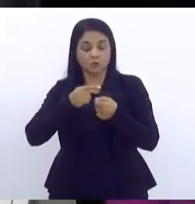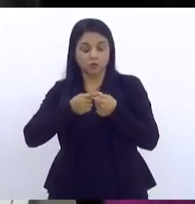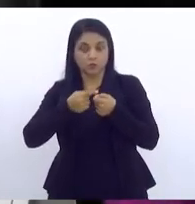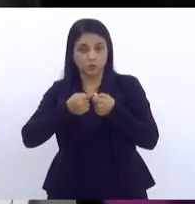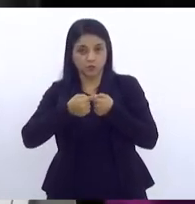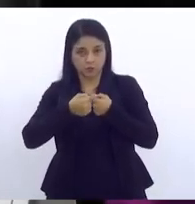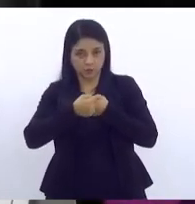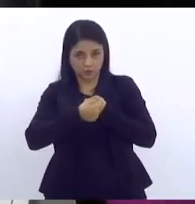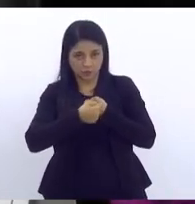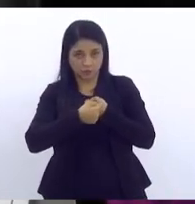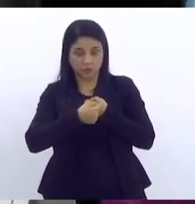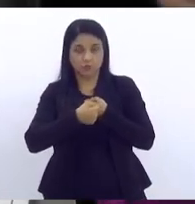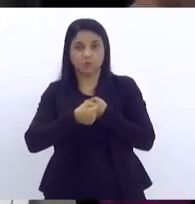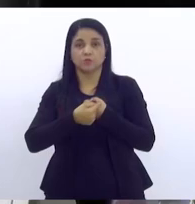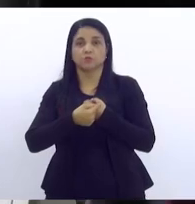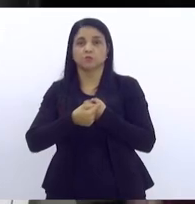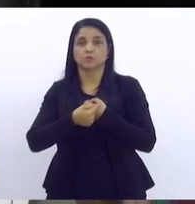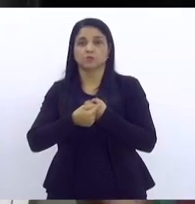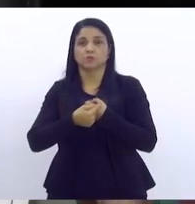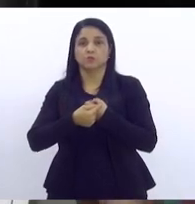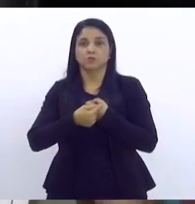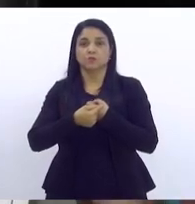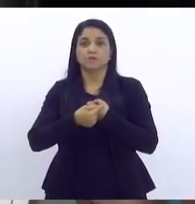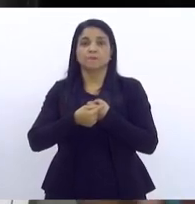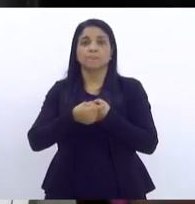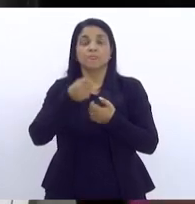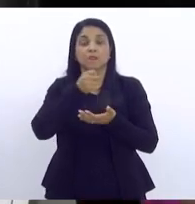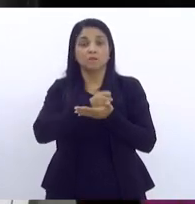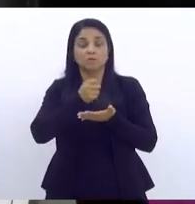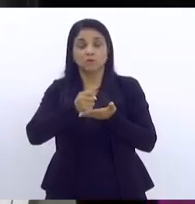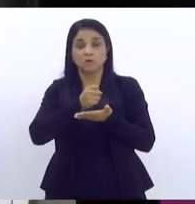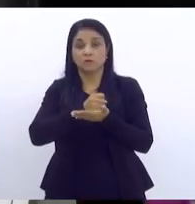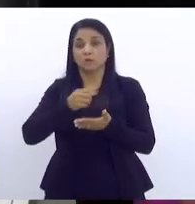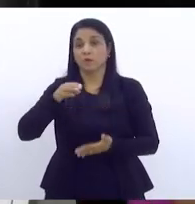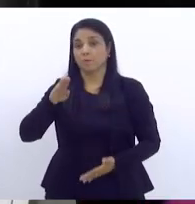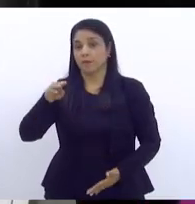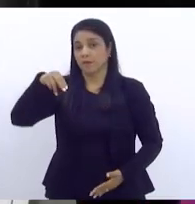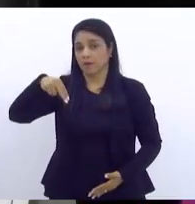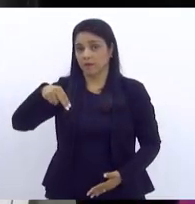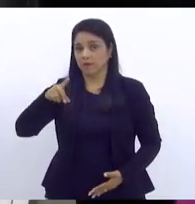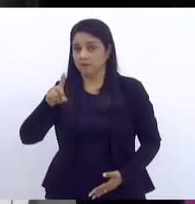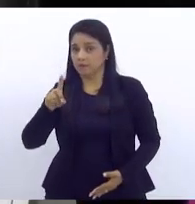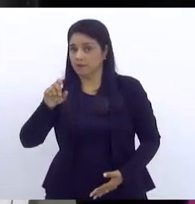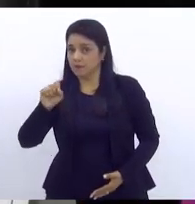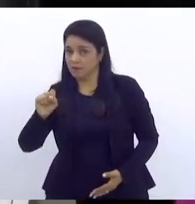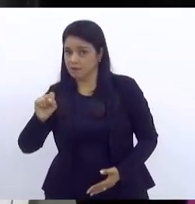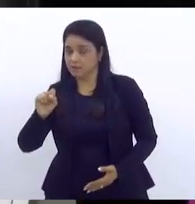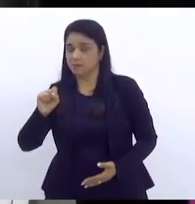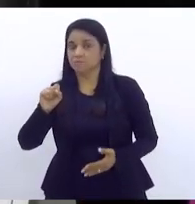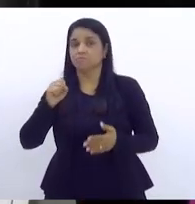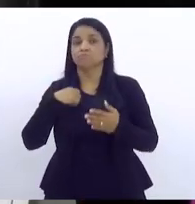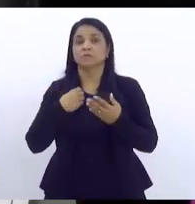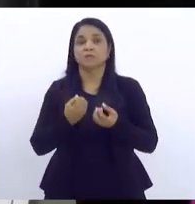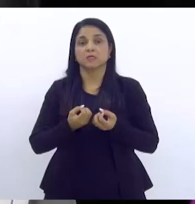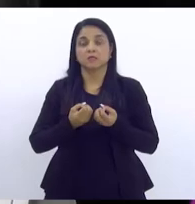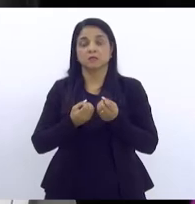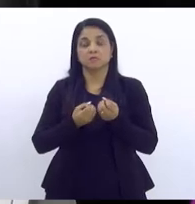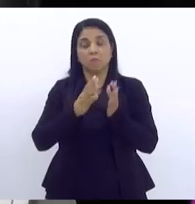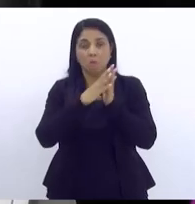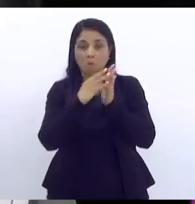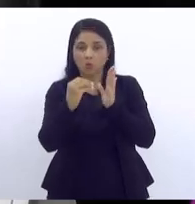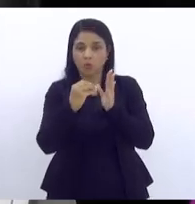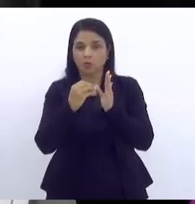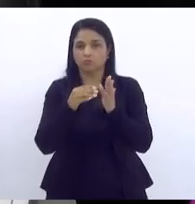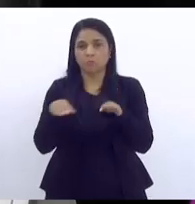são os titulares de serviço resolveu contratar o BNDS que que desenhou toda essa modelagem e na modelagem